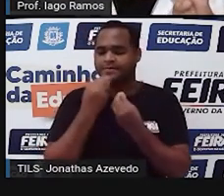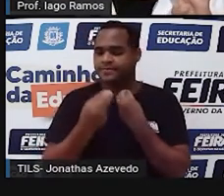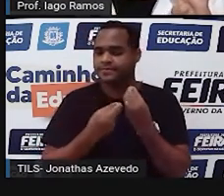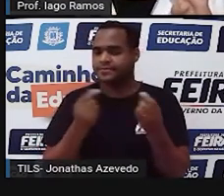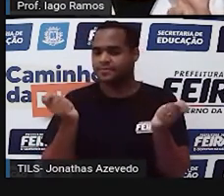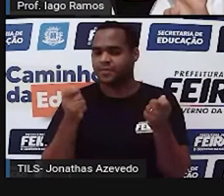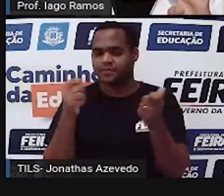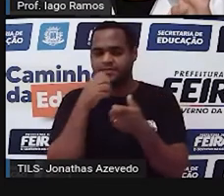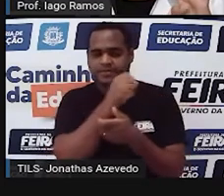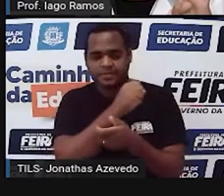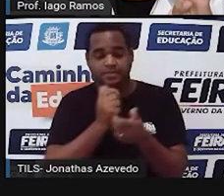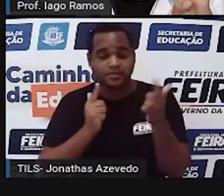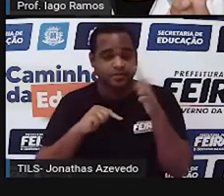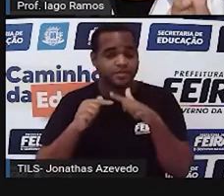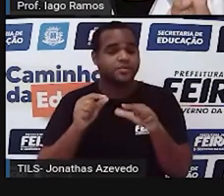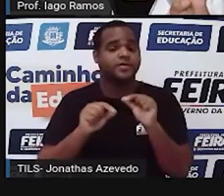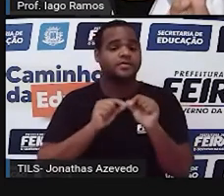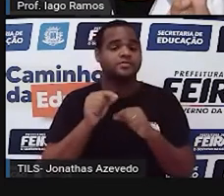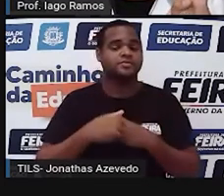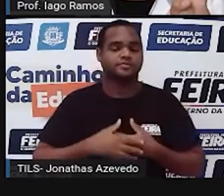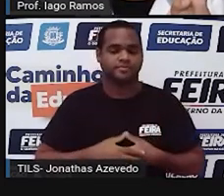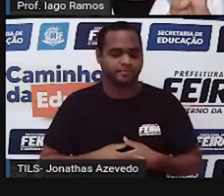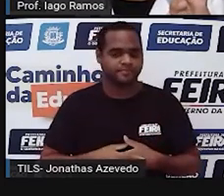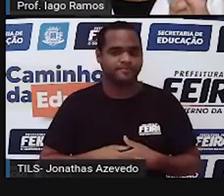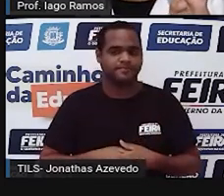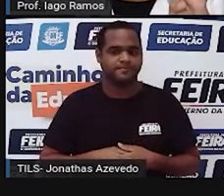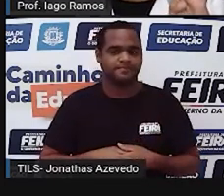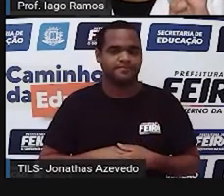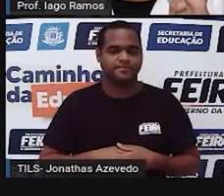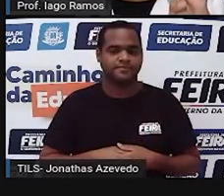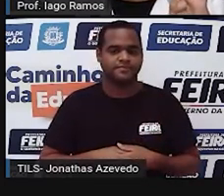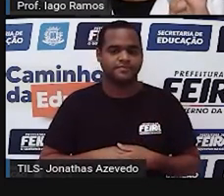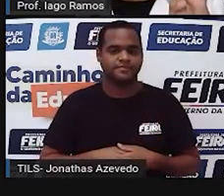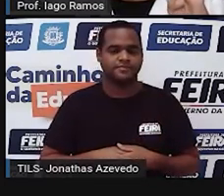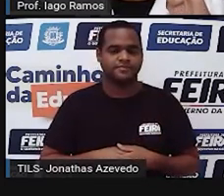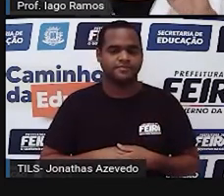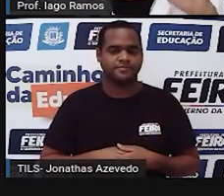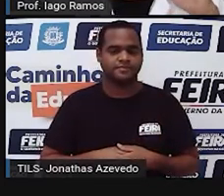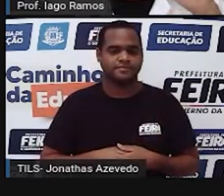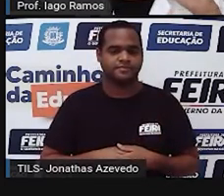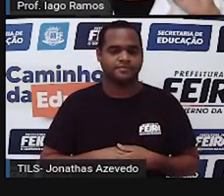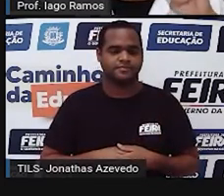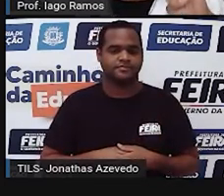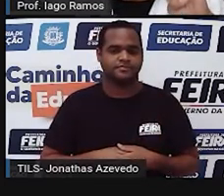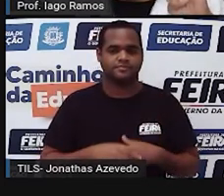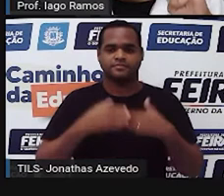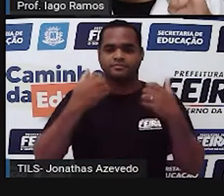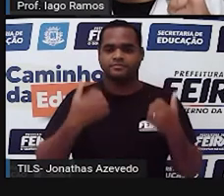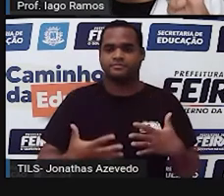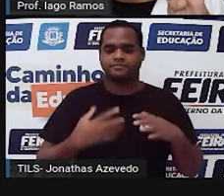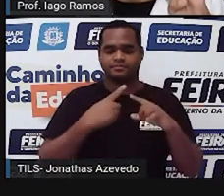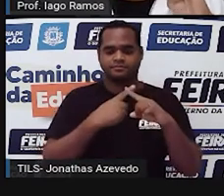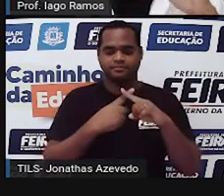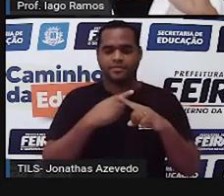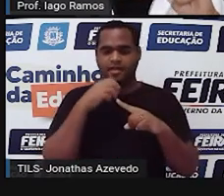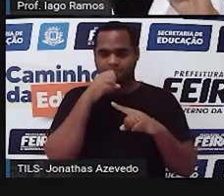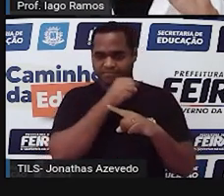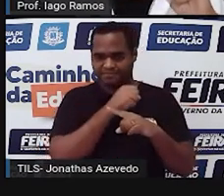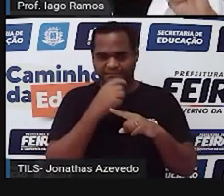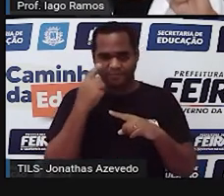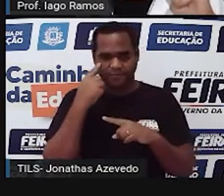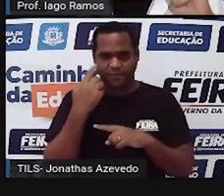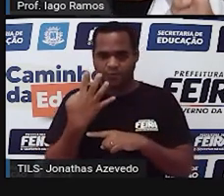quanto você correu dentro dessas quatro voltas é bom tem uma multiplicação Zinha rápida né